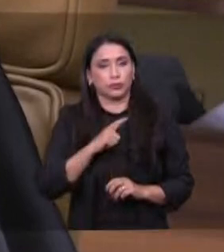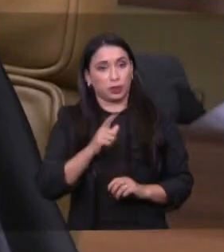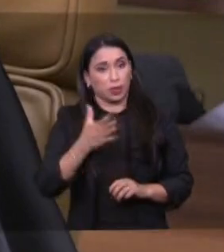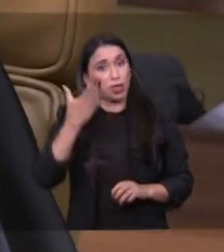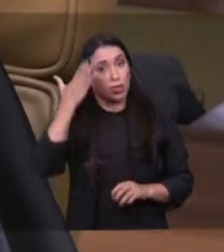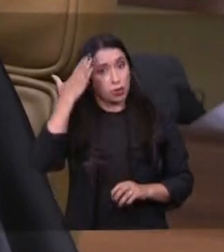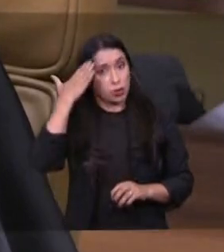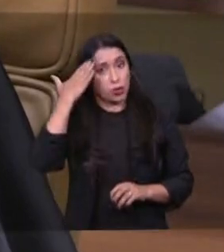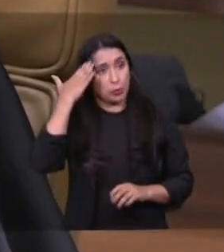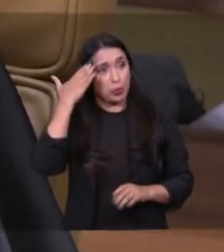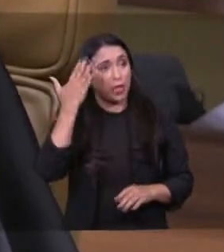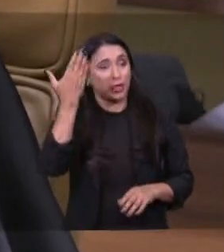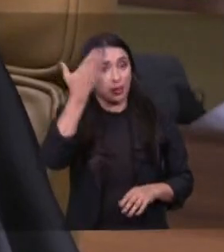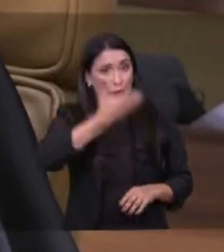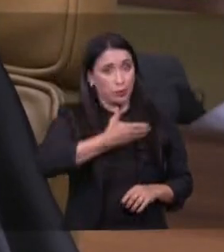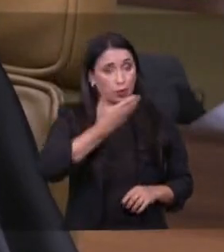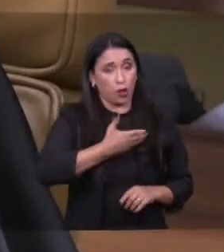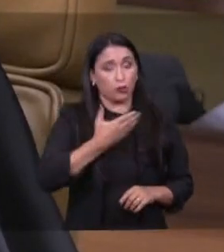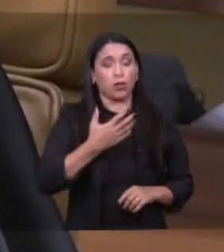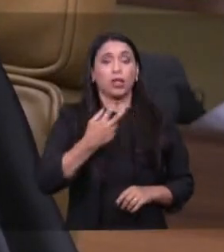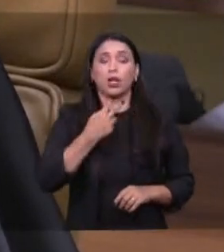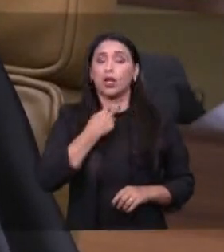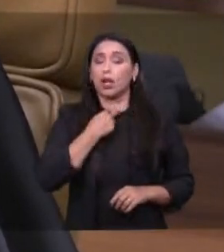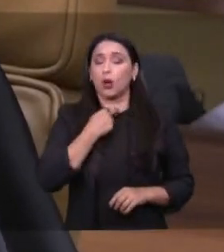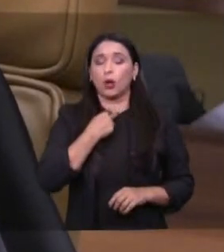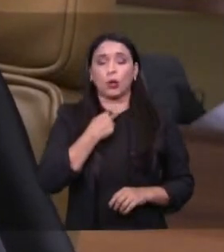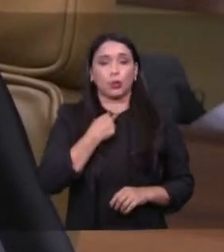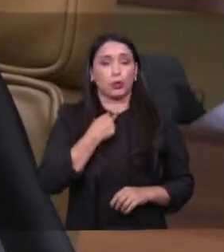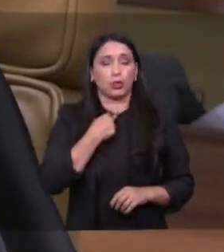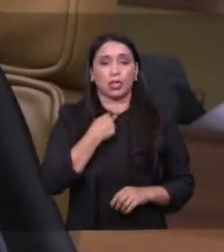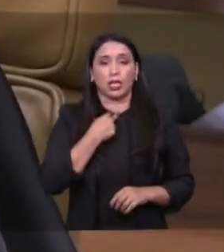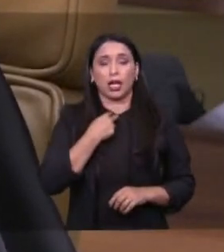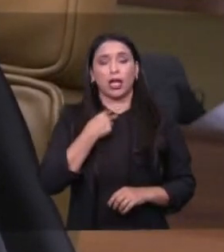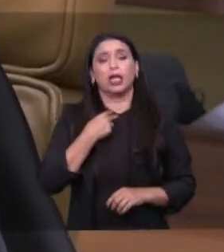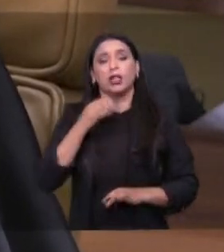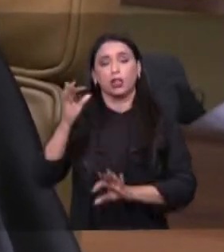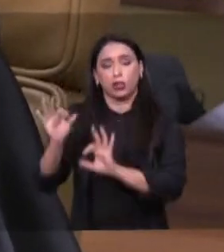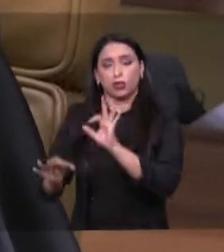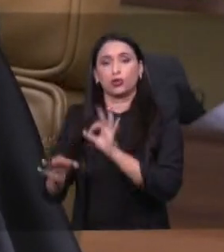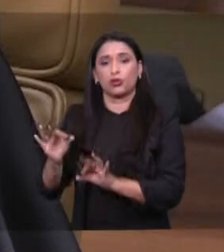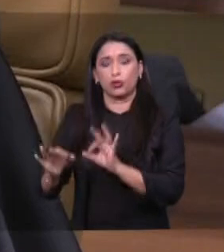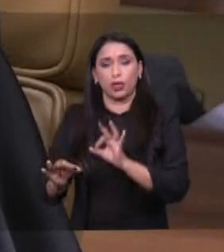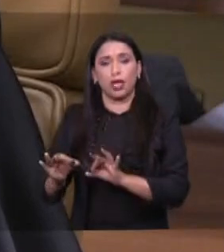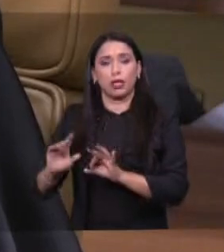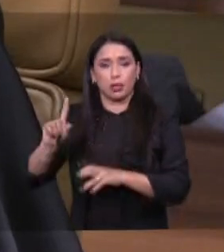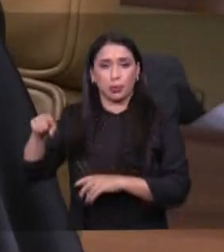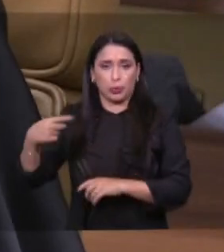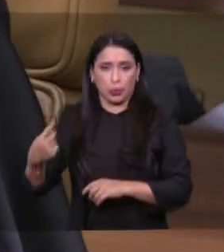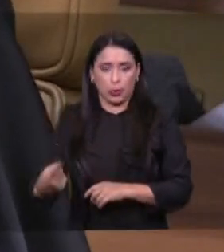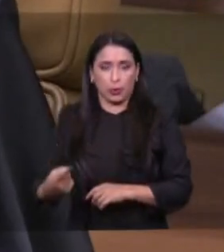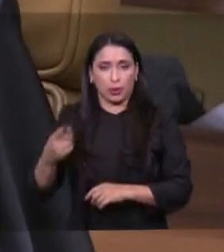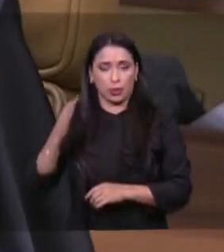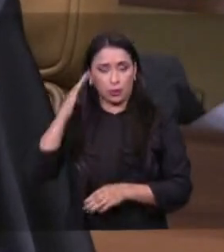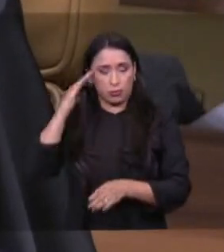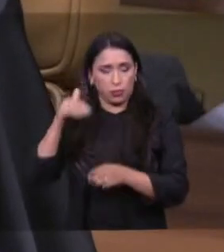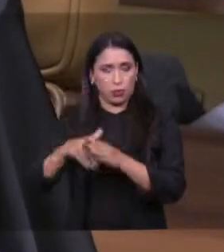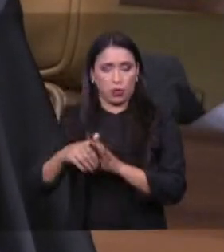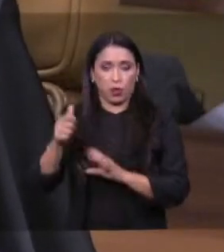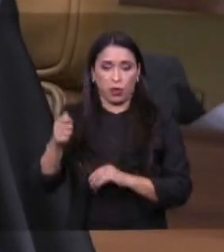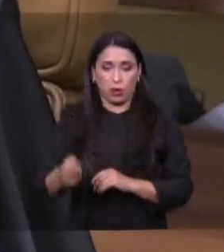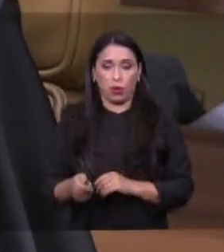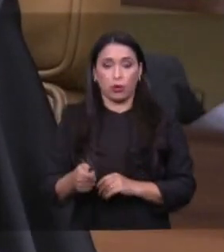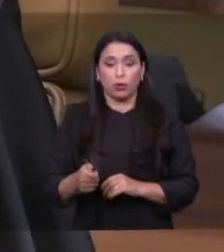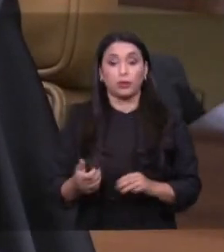declarada inadmissível não poderá proferir a sentença ou acordo. Aqui, senhora